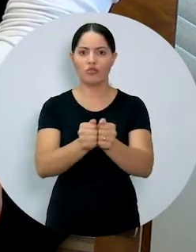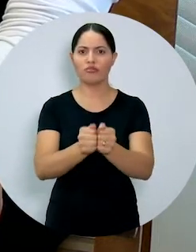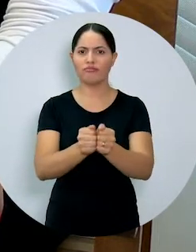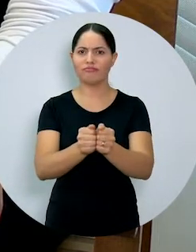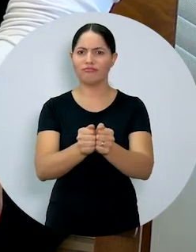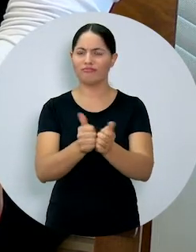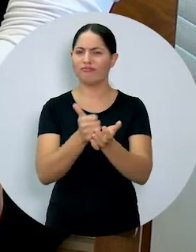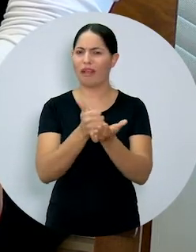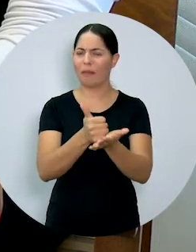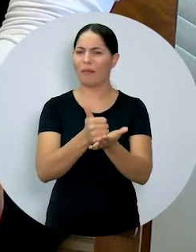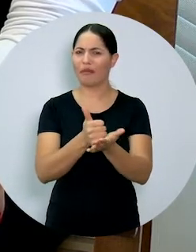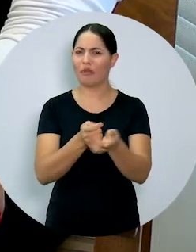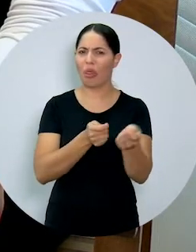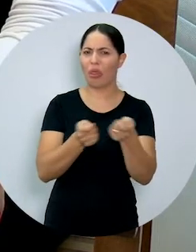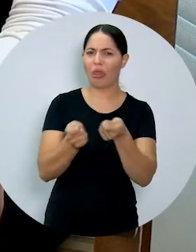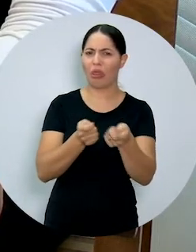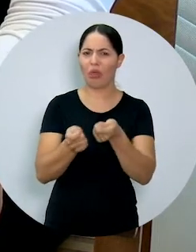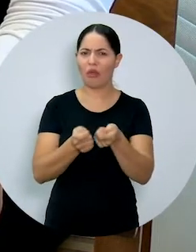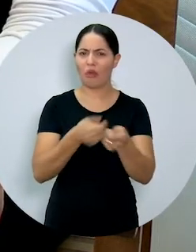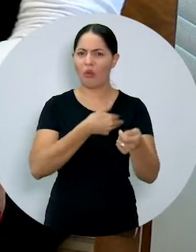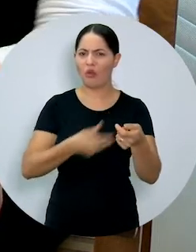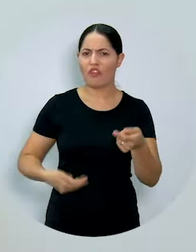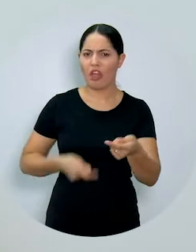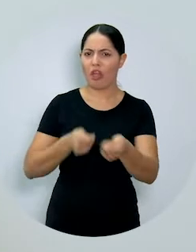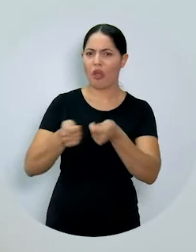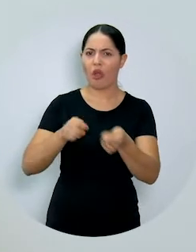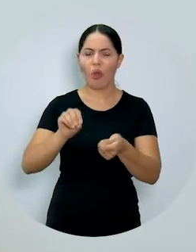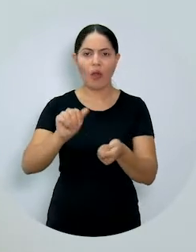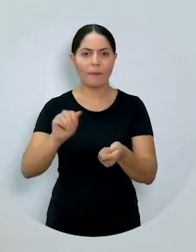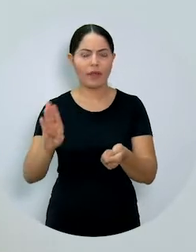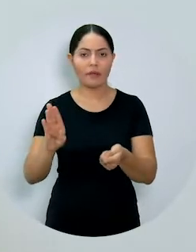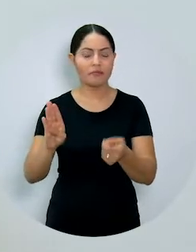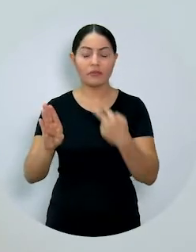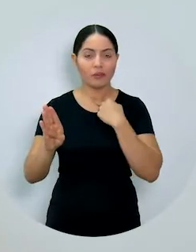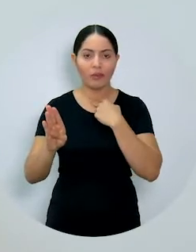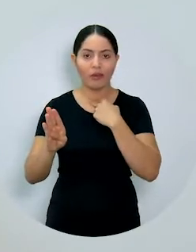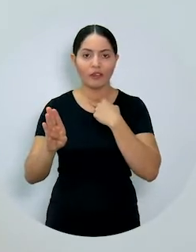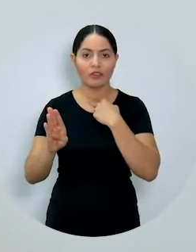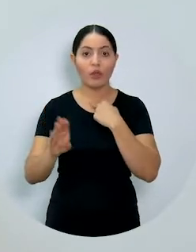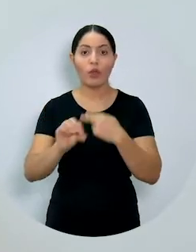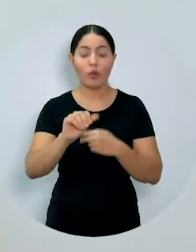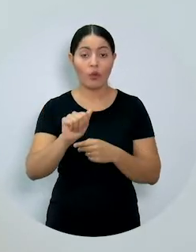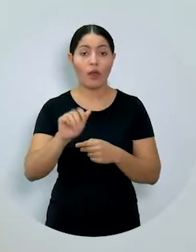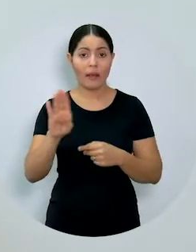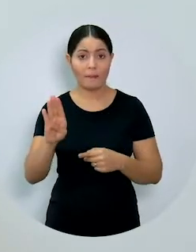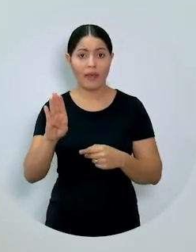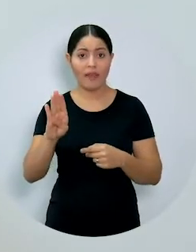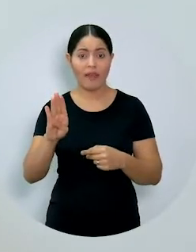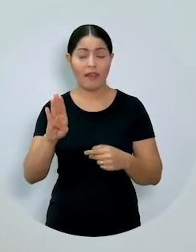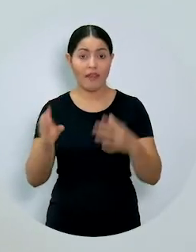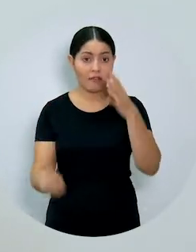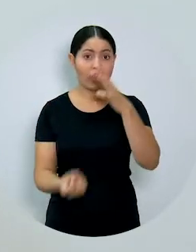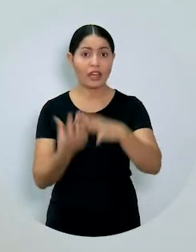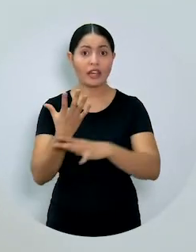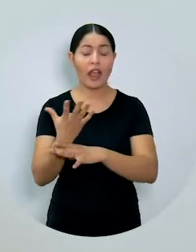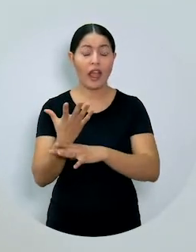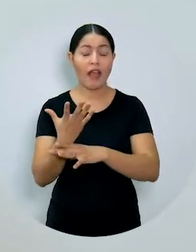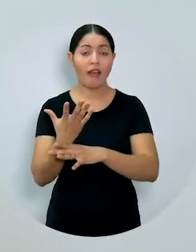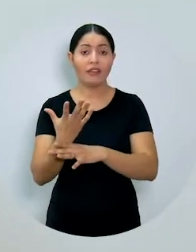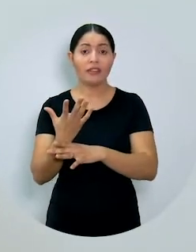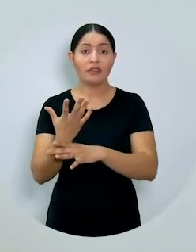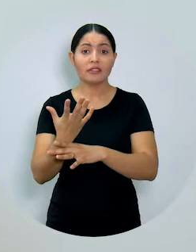ser controlada pelo Estado, quando ela só pode viger, ela só pode existir